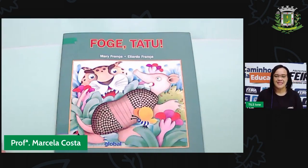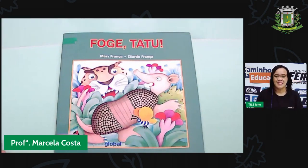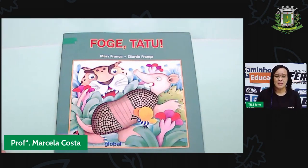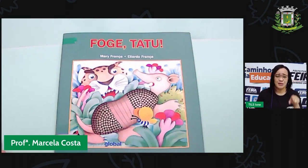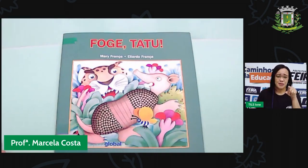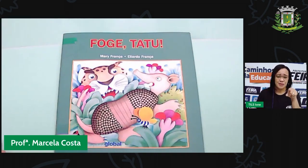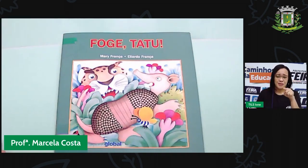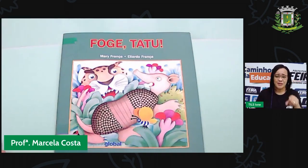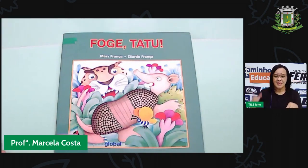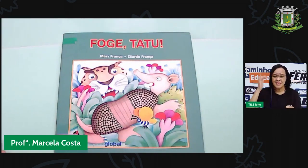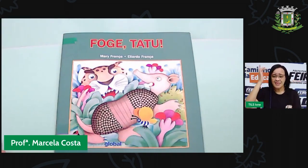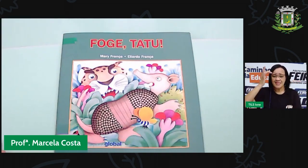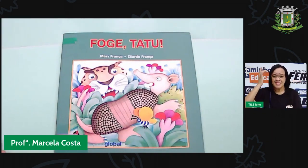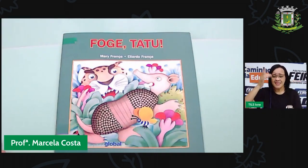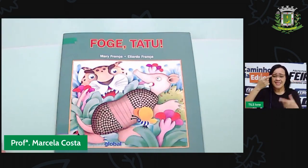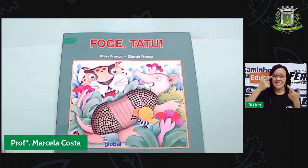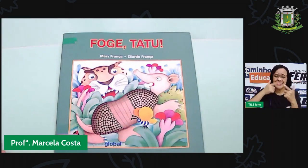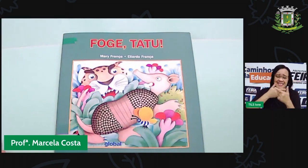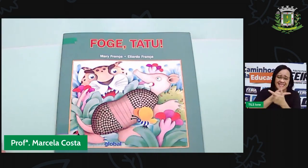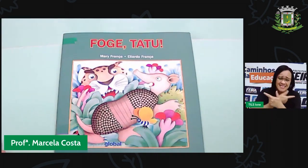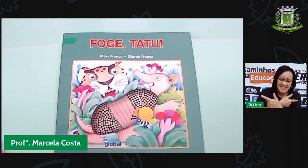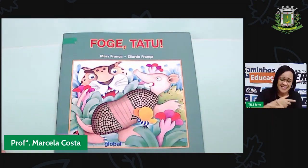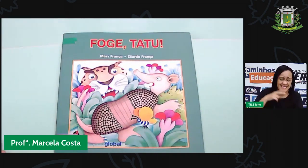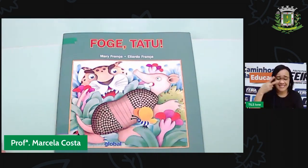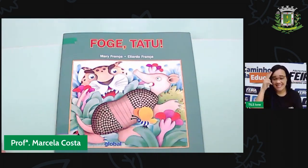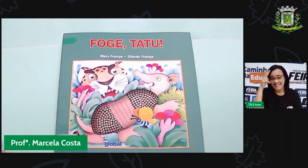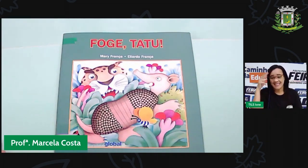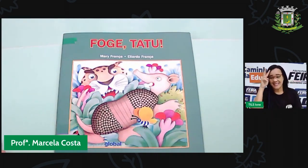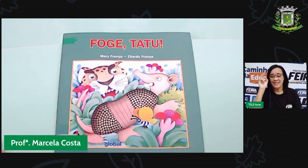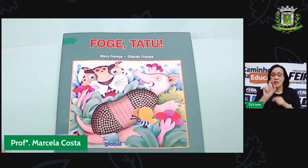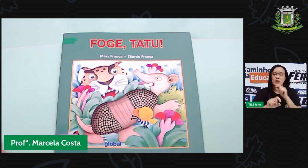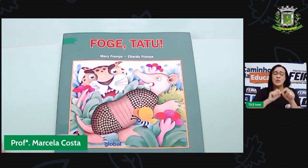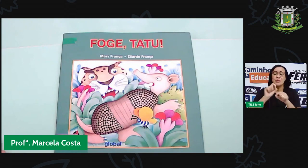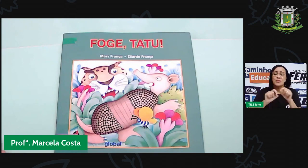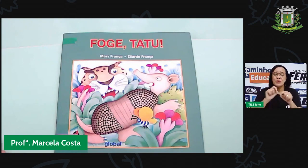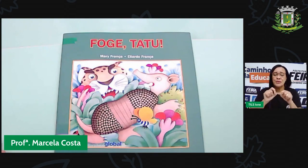O que foi que você achou mais engraçado nessa história?